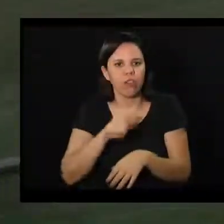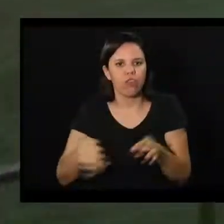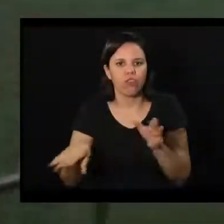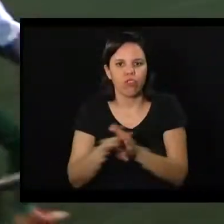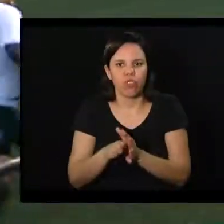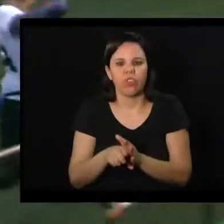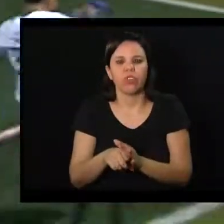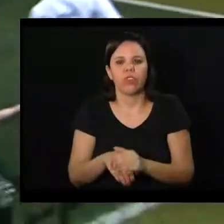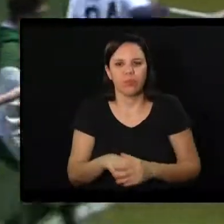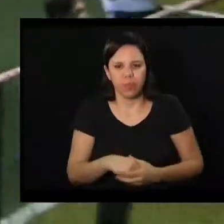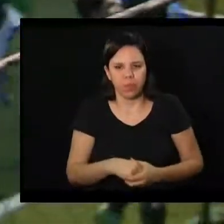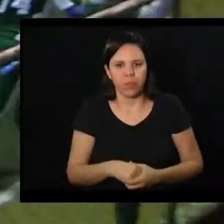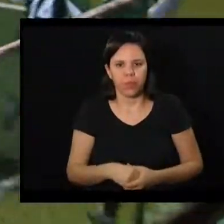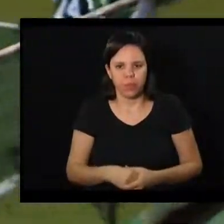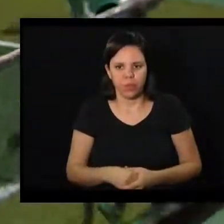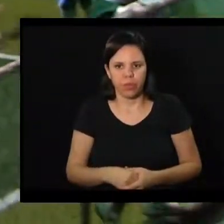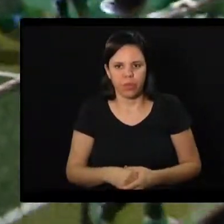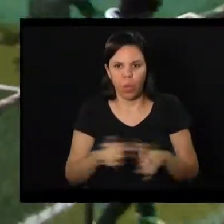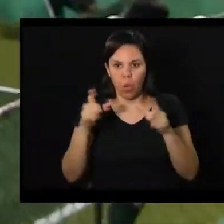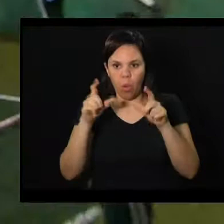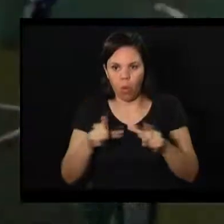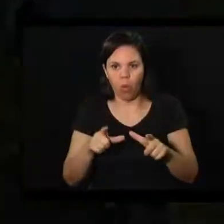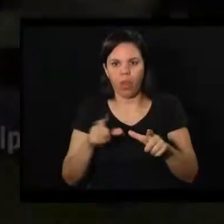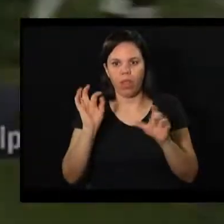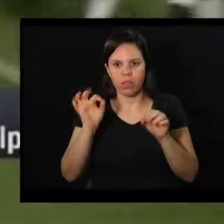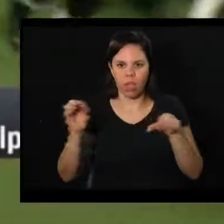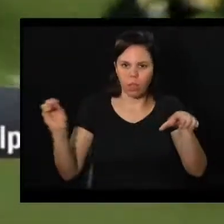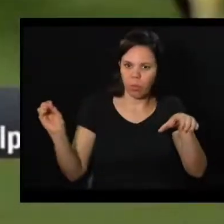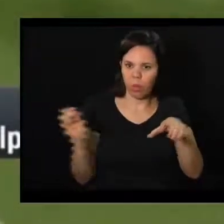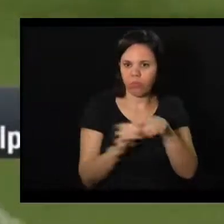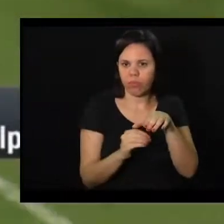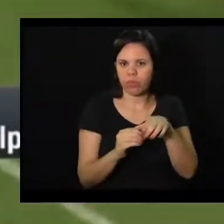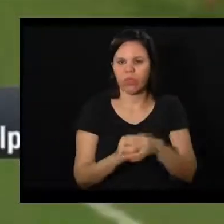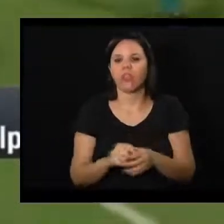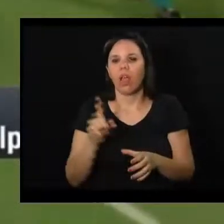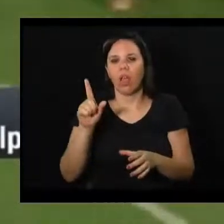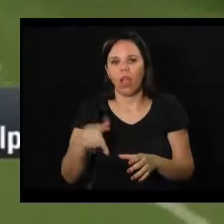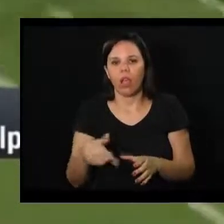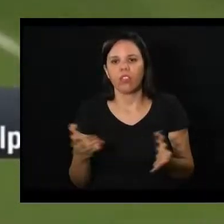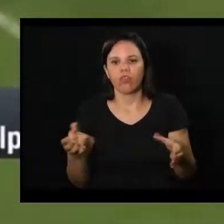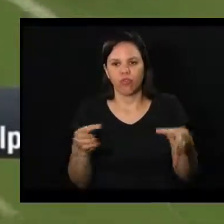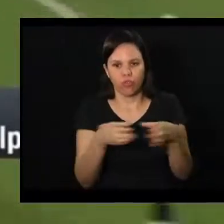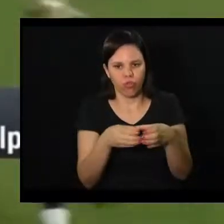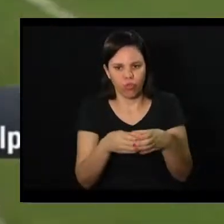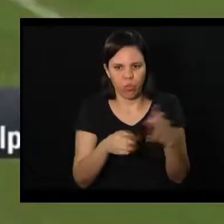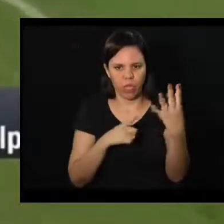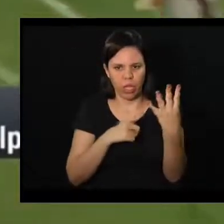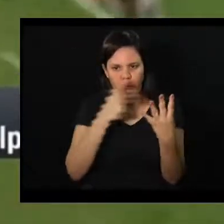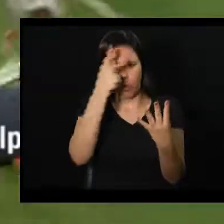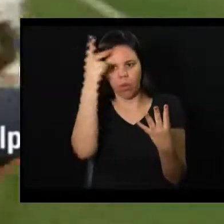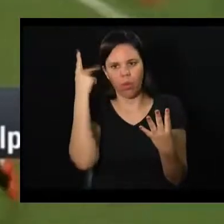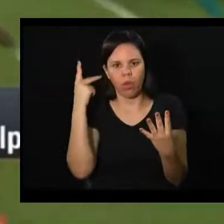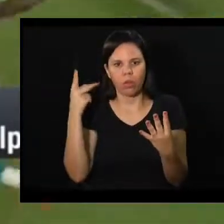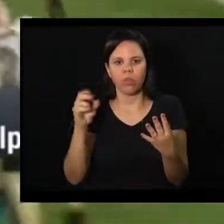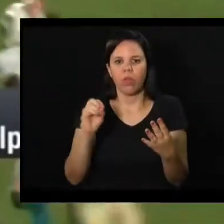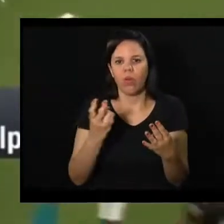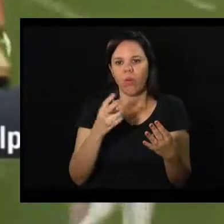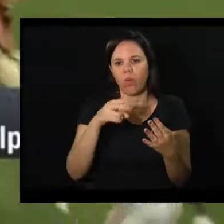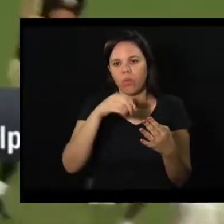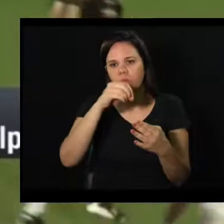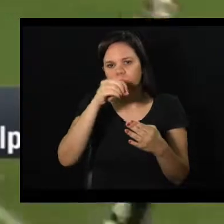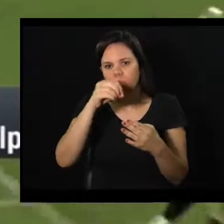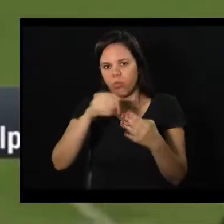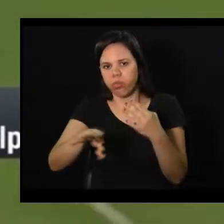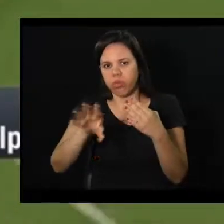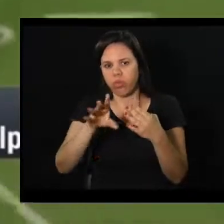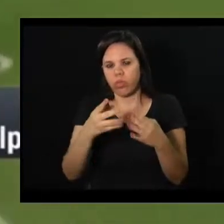zone, que é o local prometido. Para isso, o time com a bola tem 4 jogadas ou descidas para